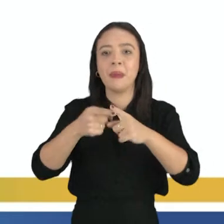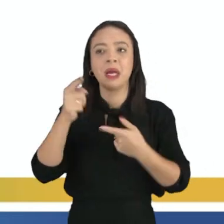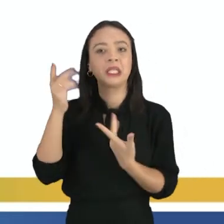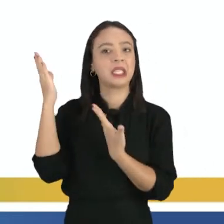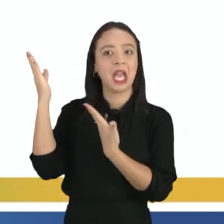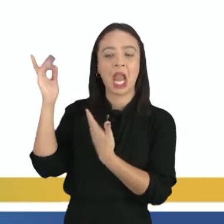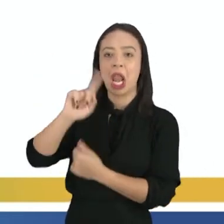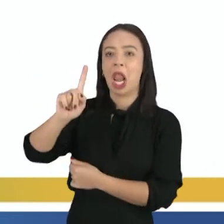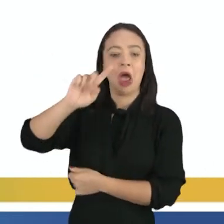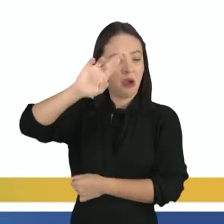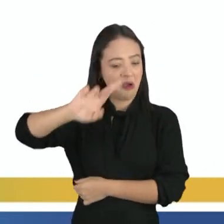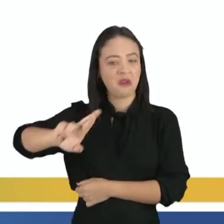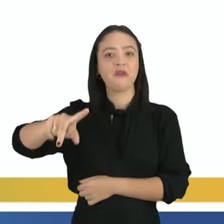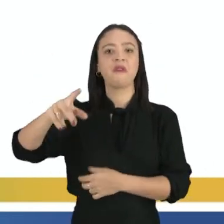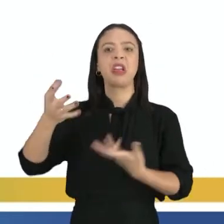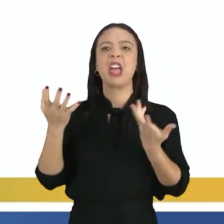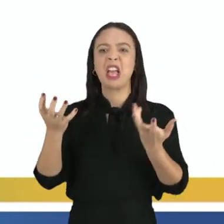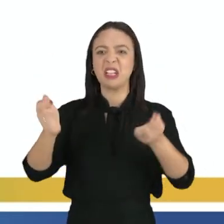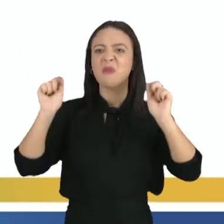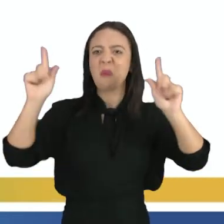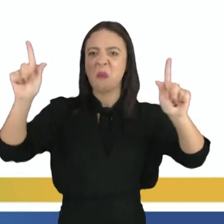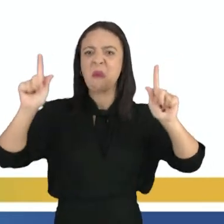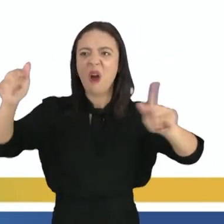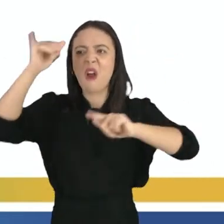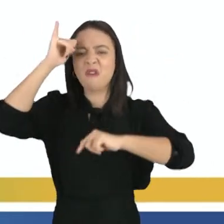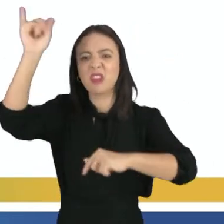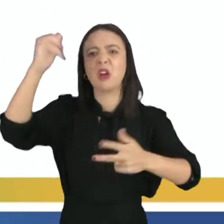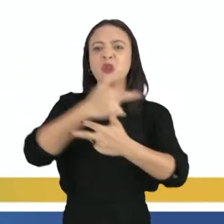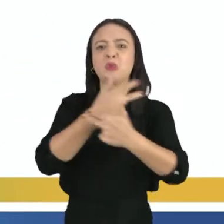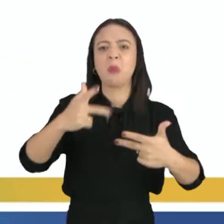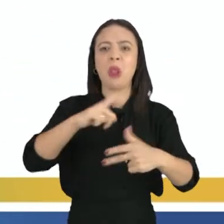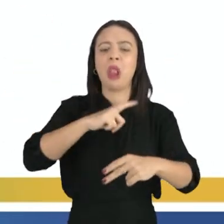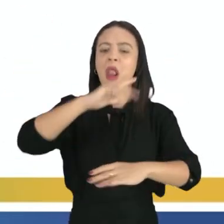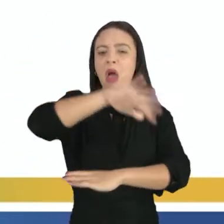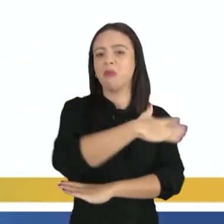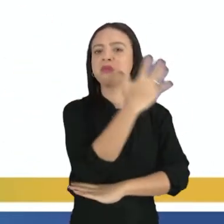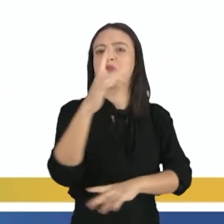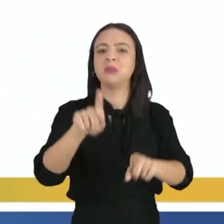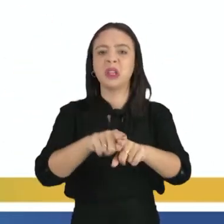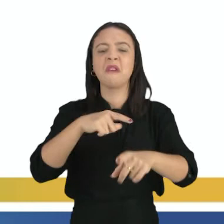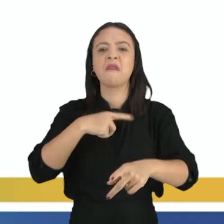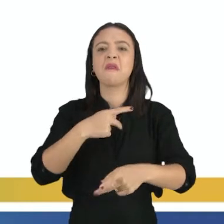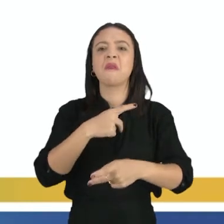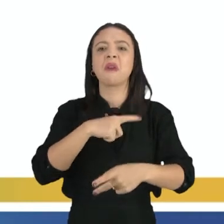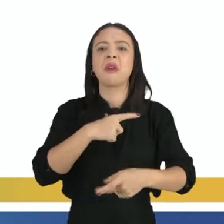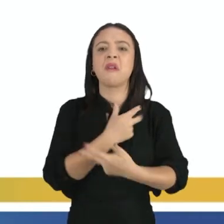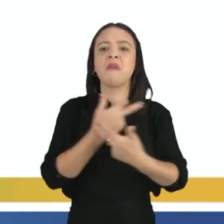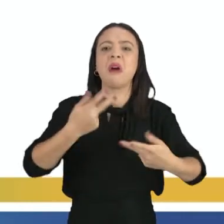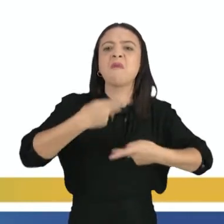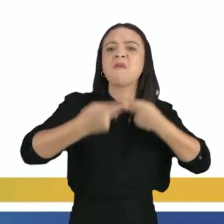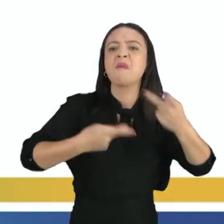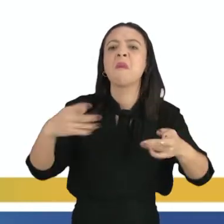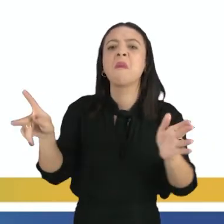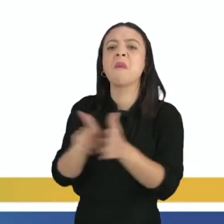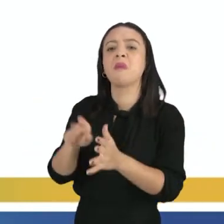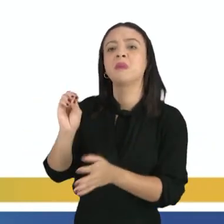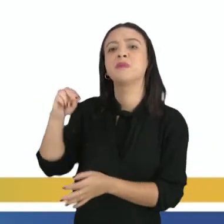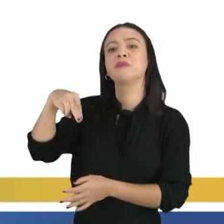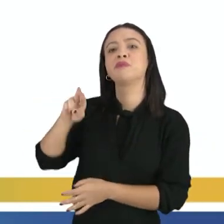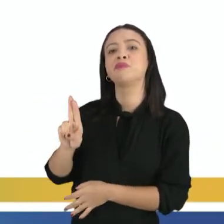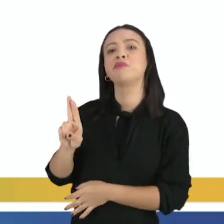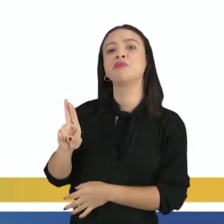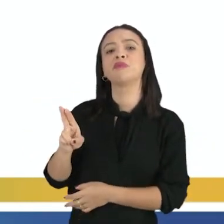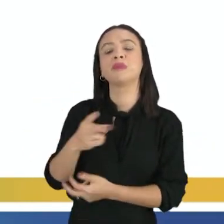Jogar peteca, e ela já estava protestando contra o clima, né? Tem algumas falas dela na ONU,